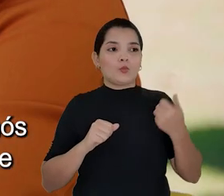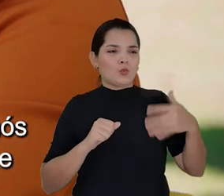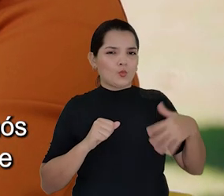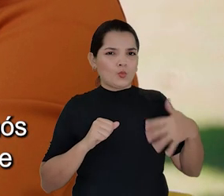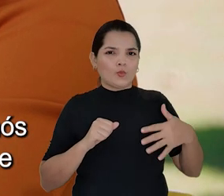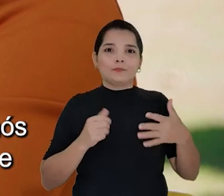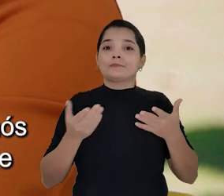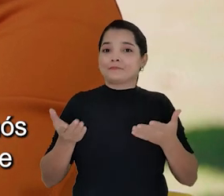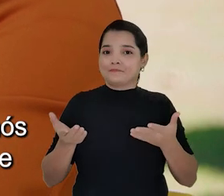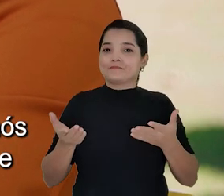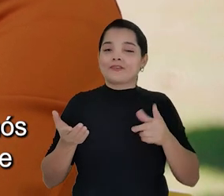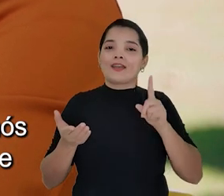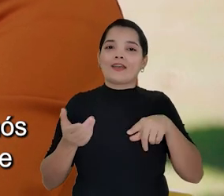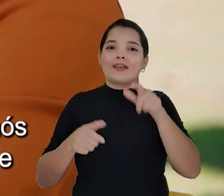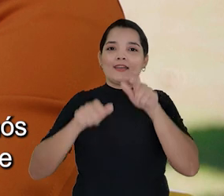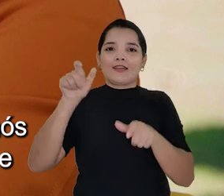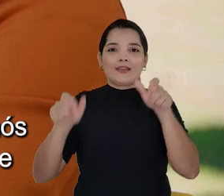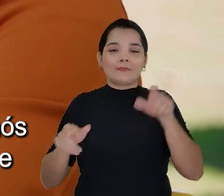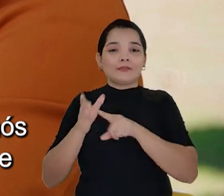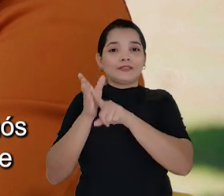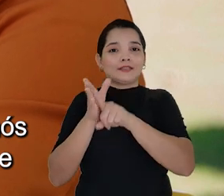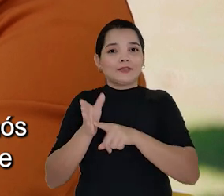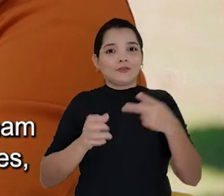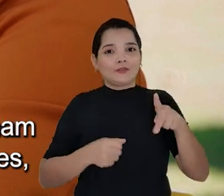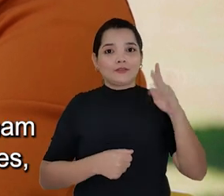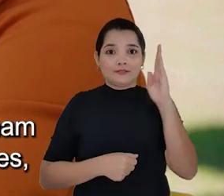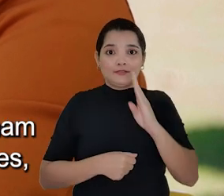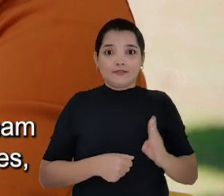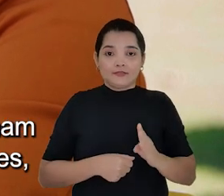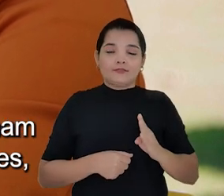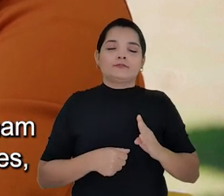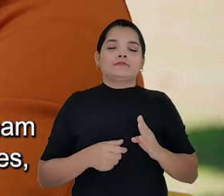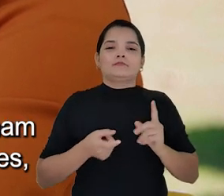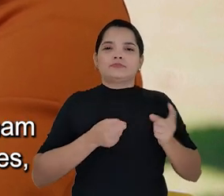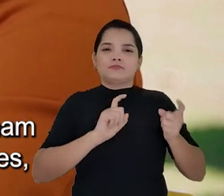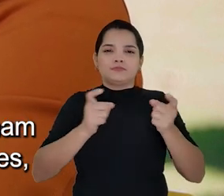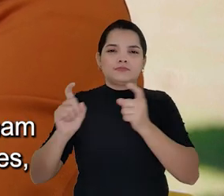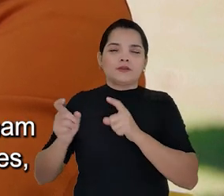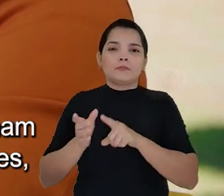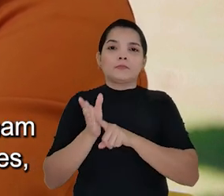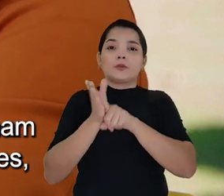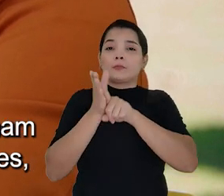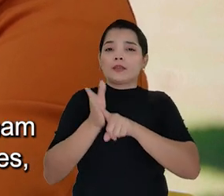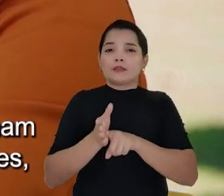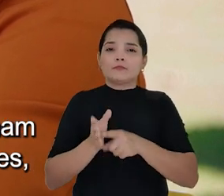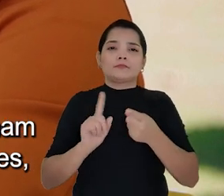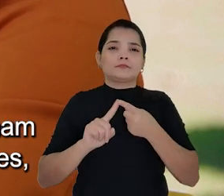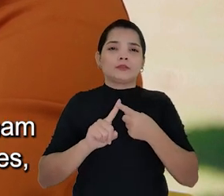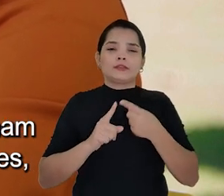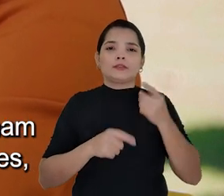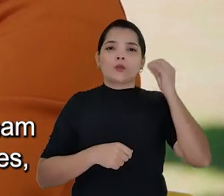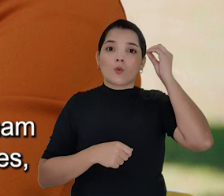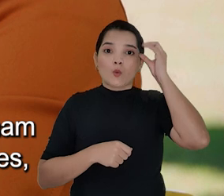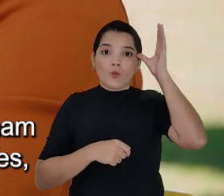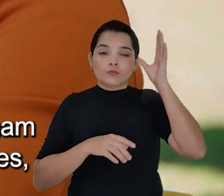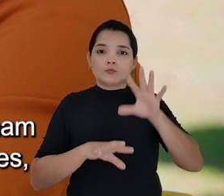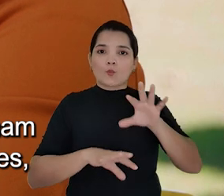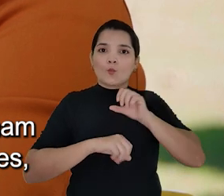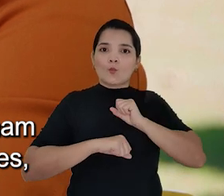nós estamos falando de pesquisadores brasileiros que discutem problemas adquirem